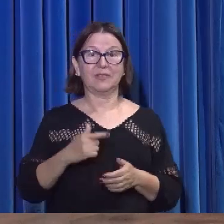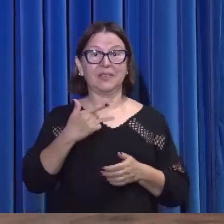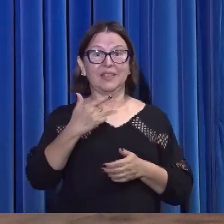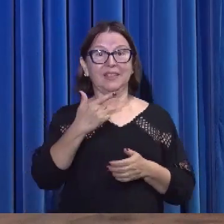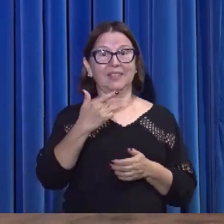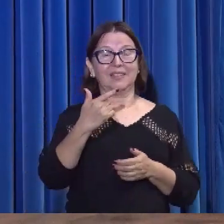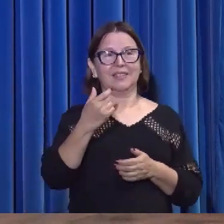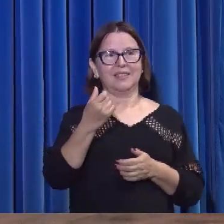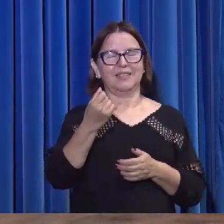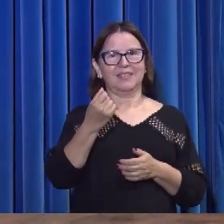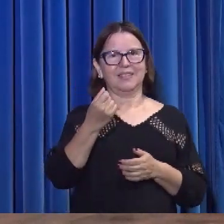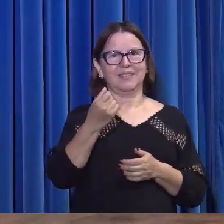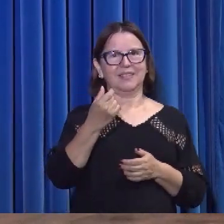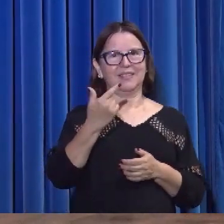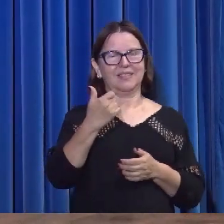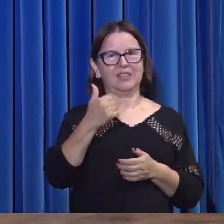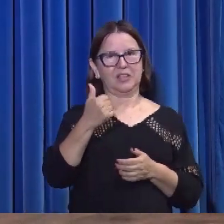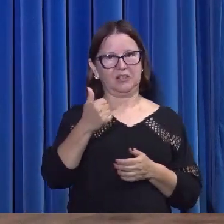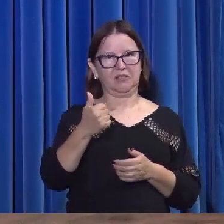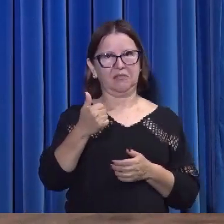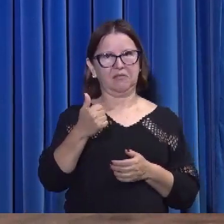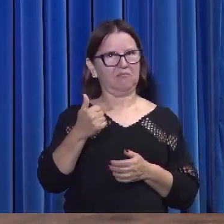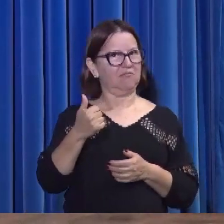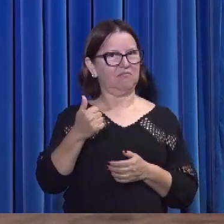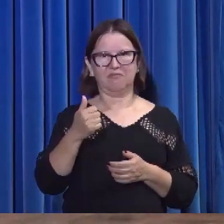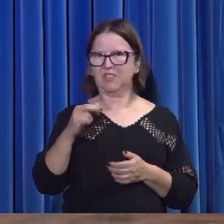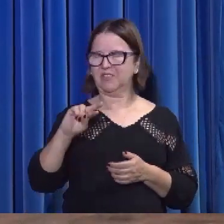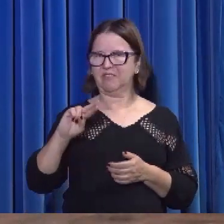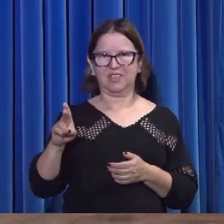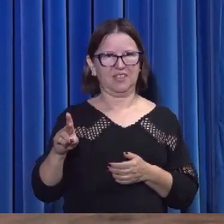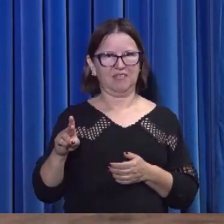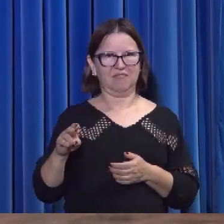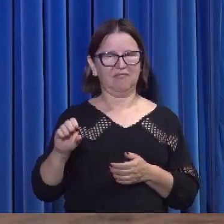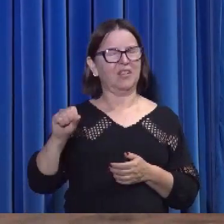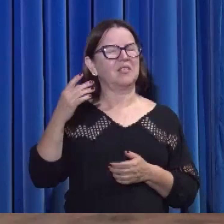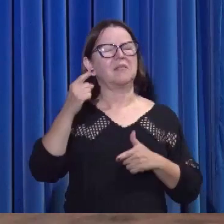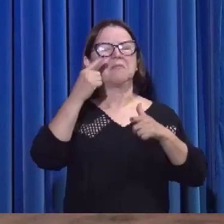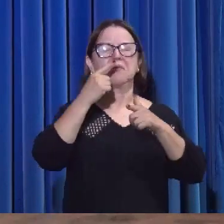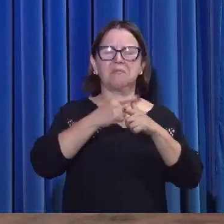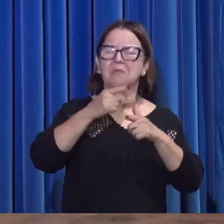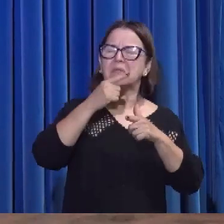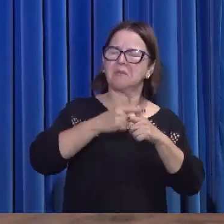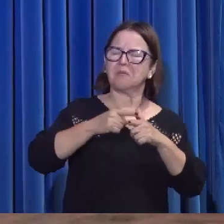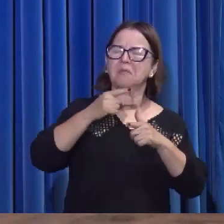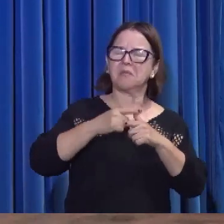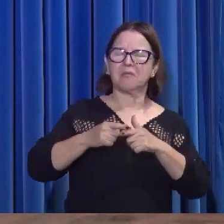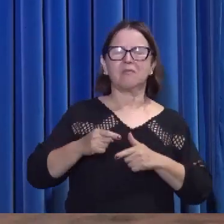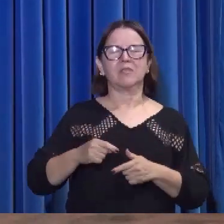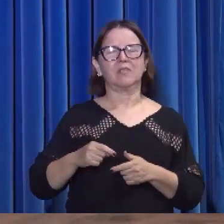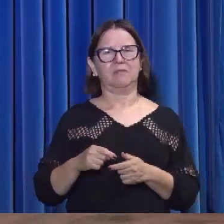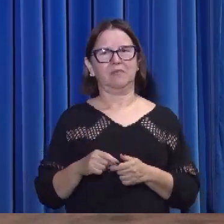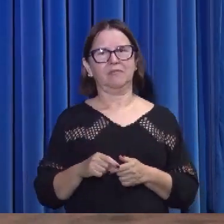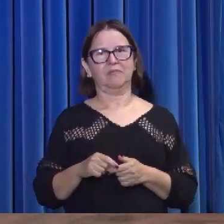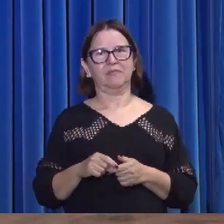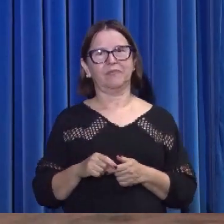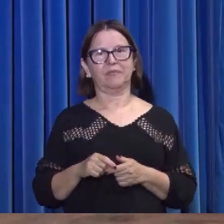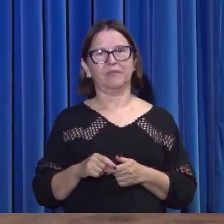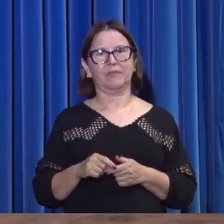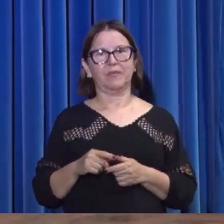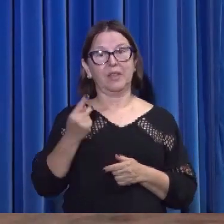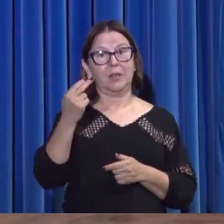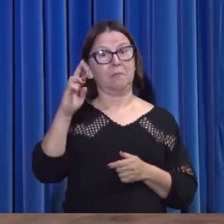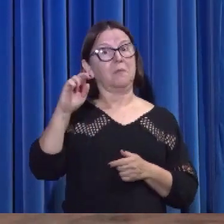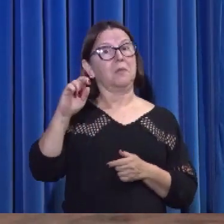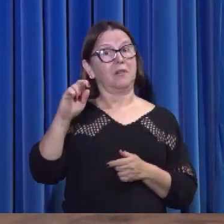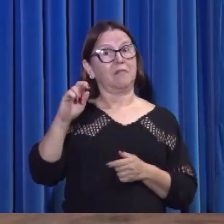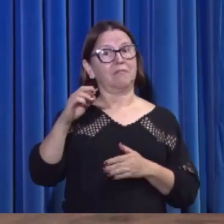2021 não vai ser diferente não, vai ter muito problema, muita tribulação, vai vir muita coisa. E vai piorar cada vez